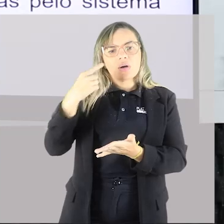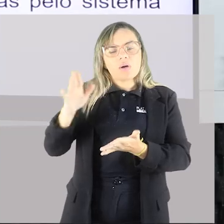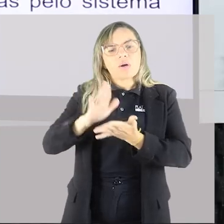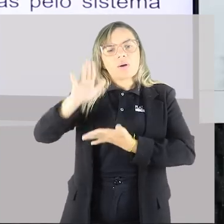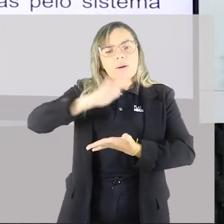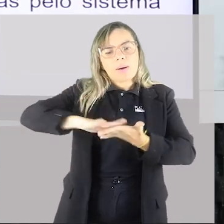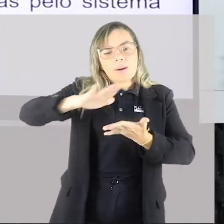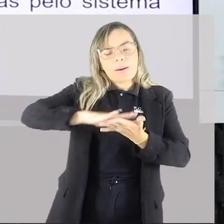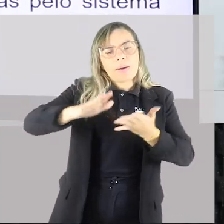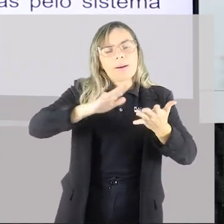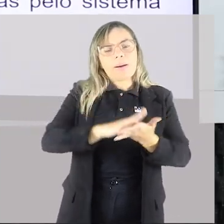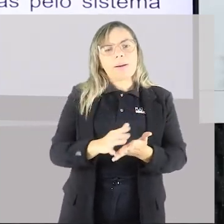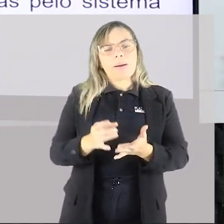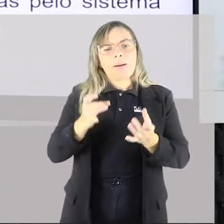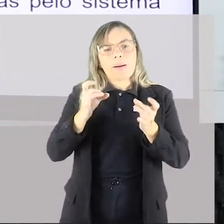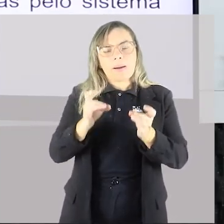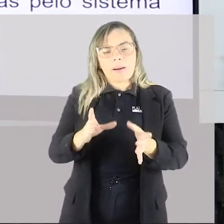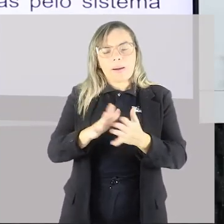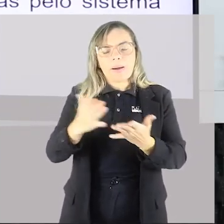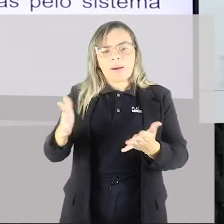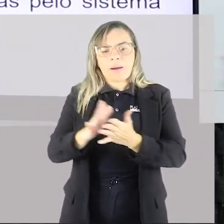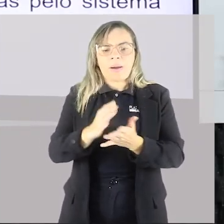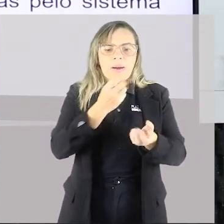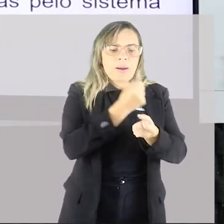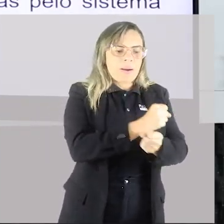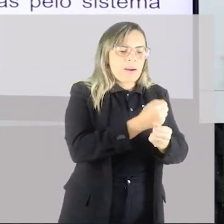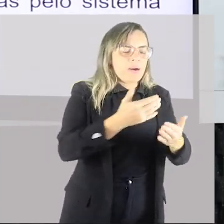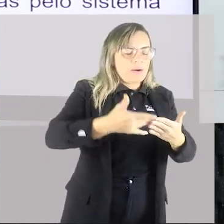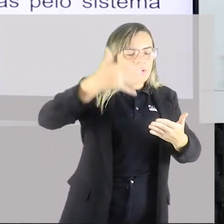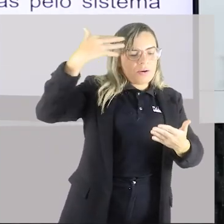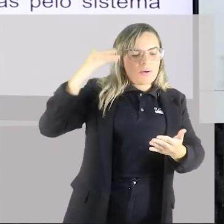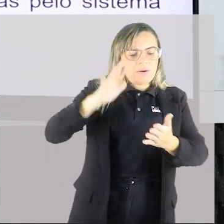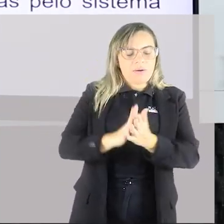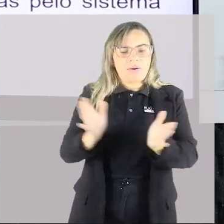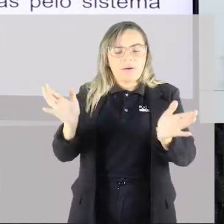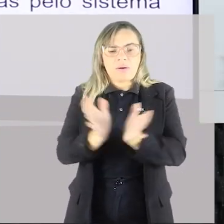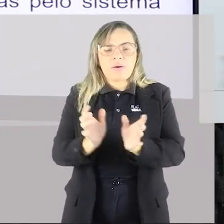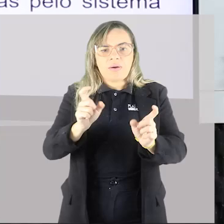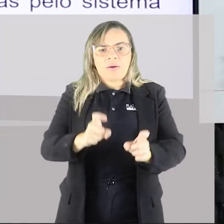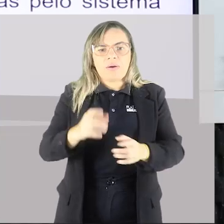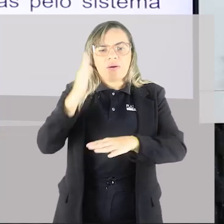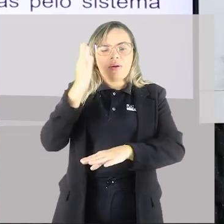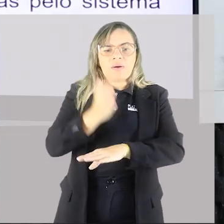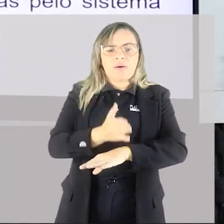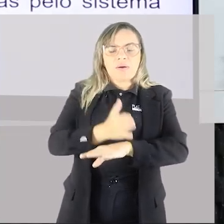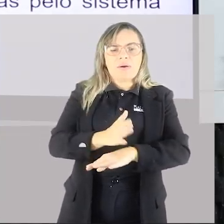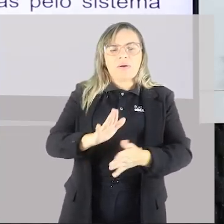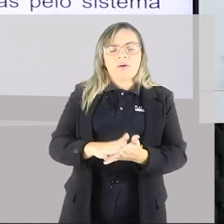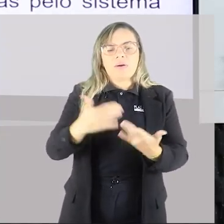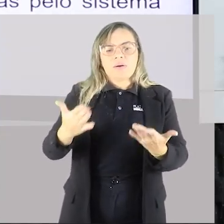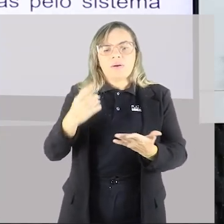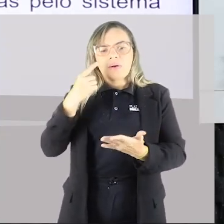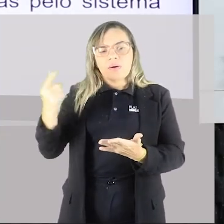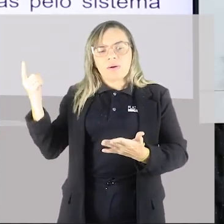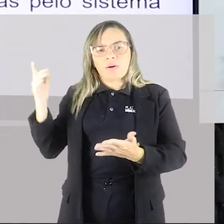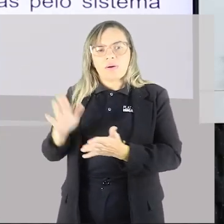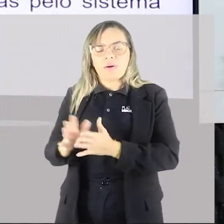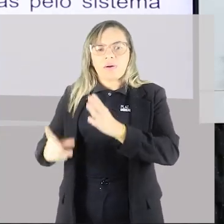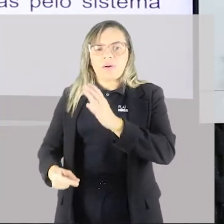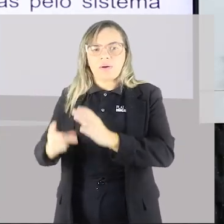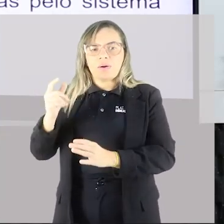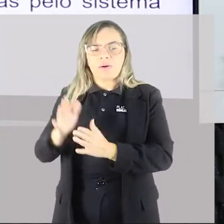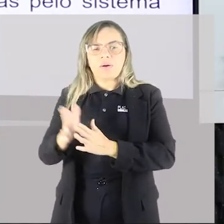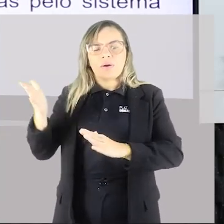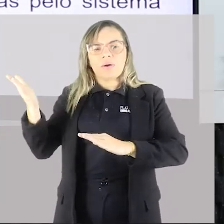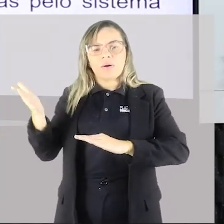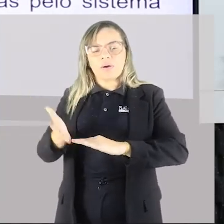E aí os modos de produção, o escravismo no mundo antigo, feudalismo no mundo medieval, que cá está, e capitalismo no mundo